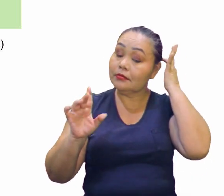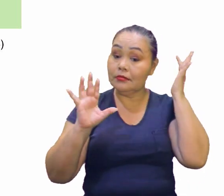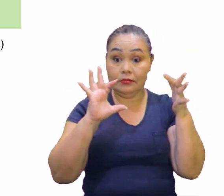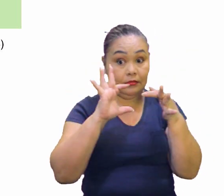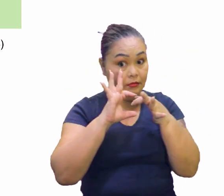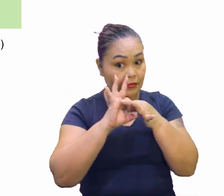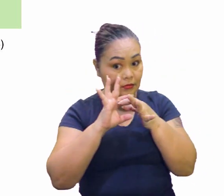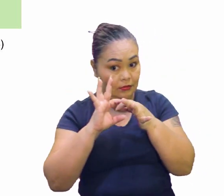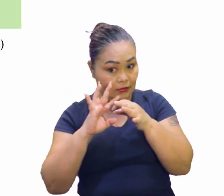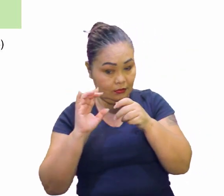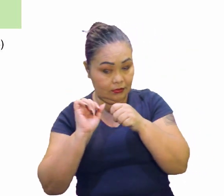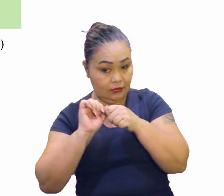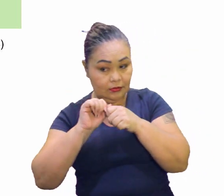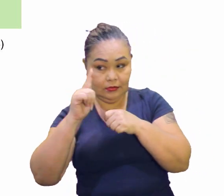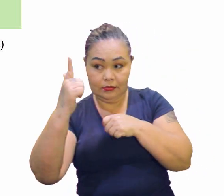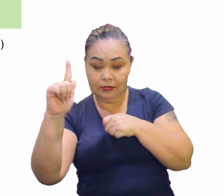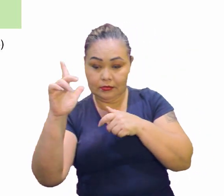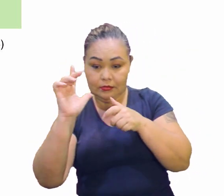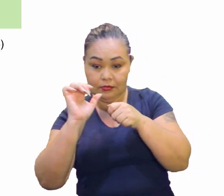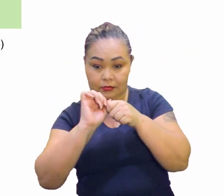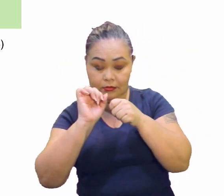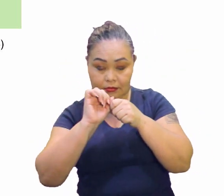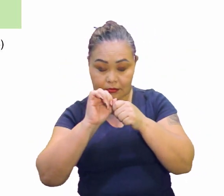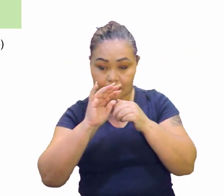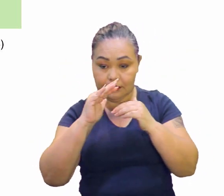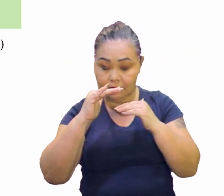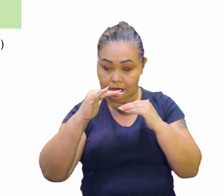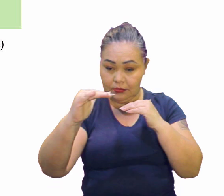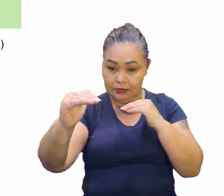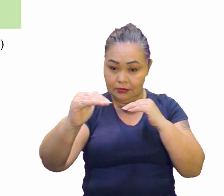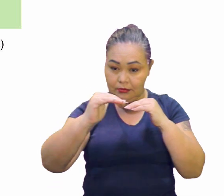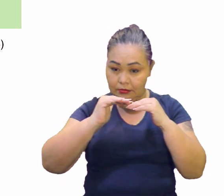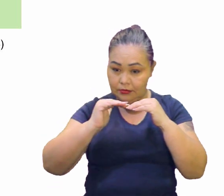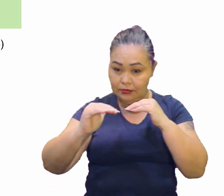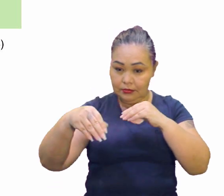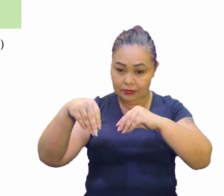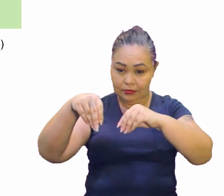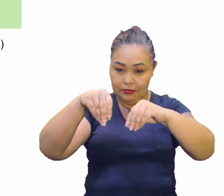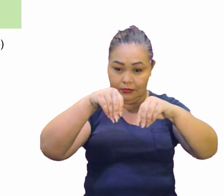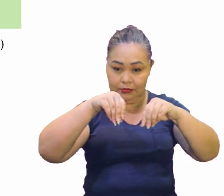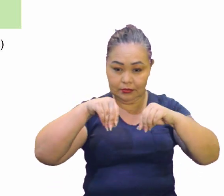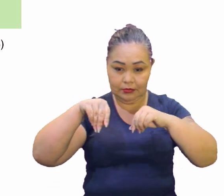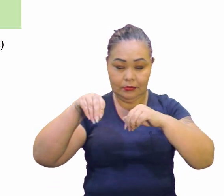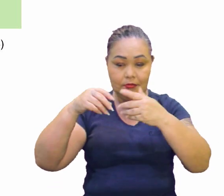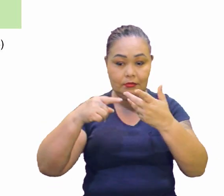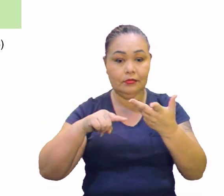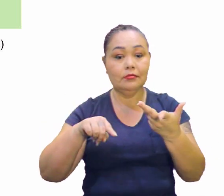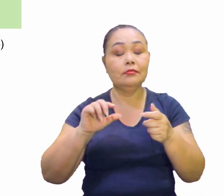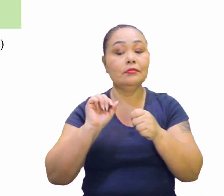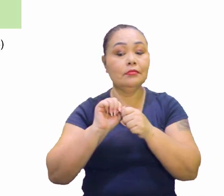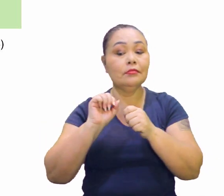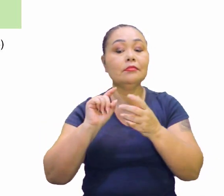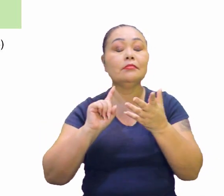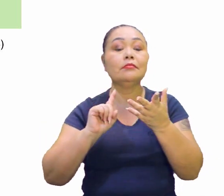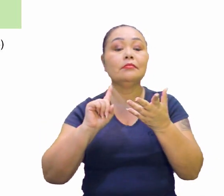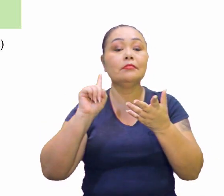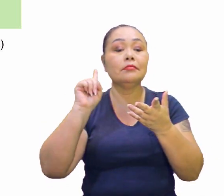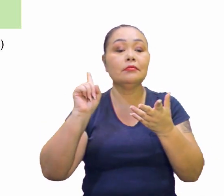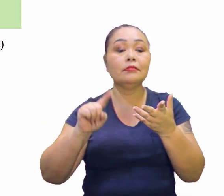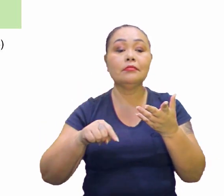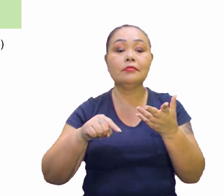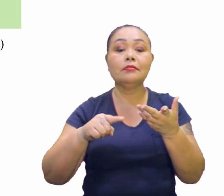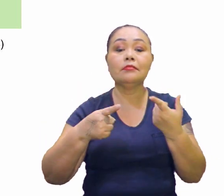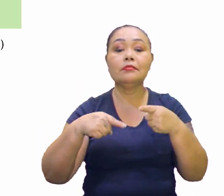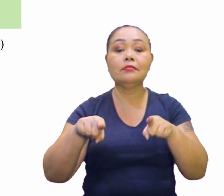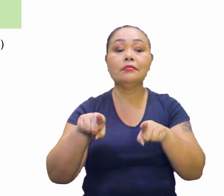geográfico, biológico, fisiográfico, ok? Então, ela é